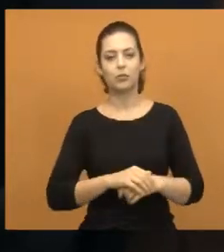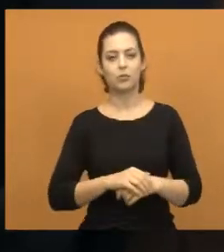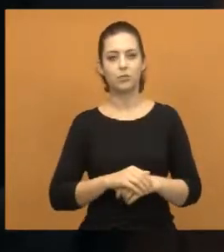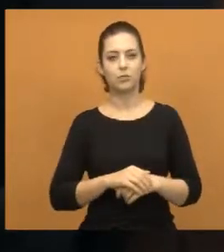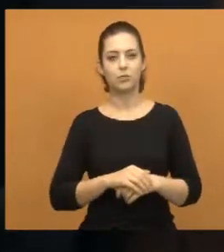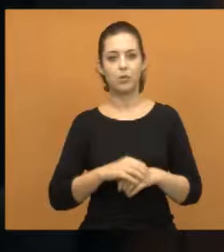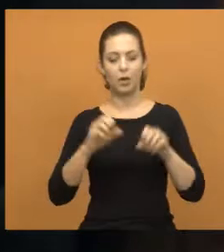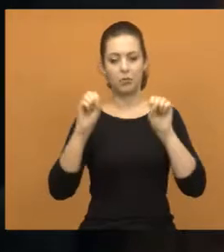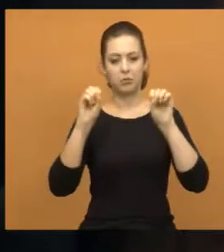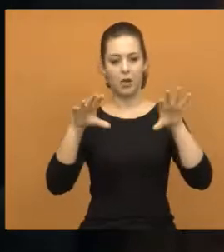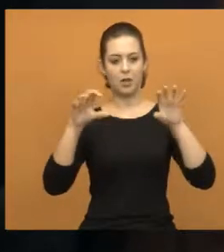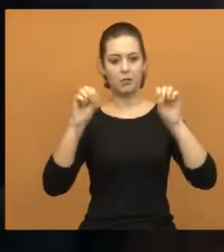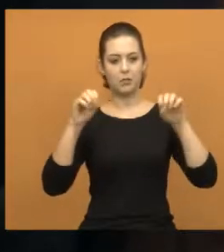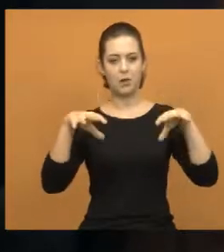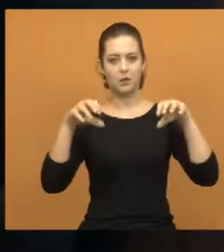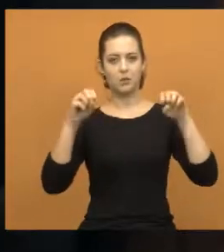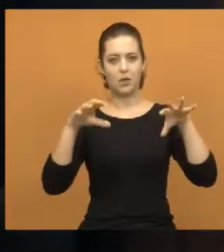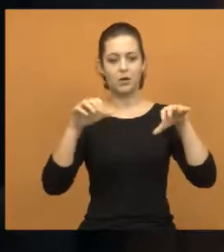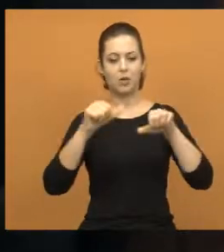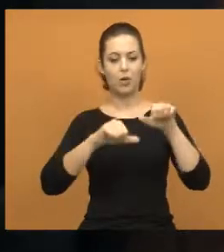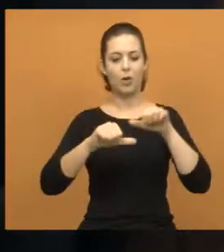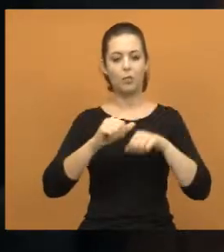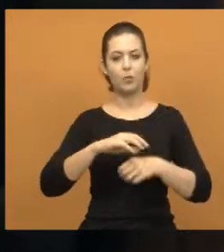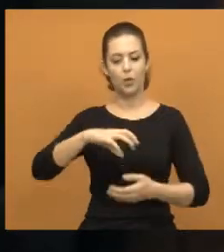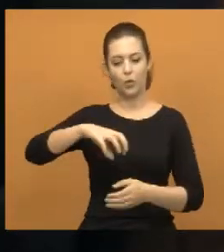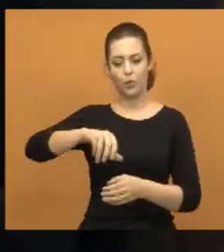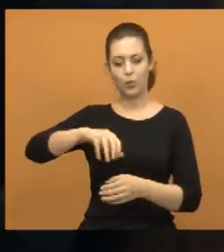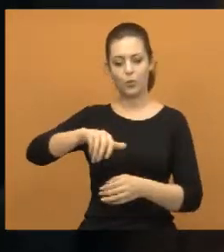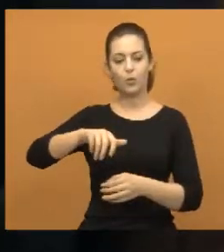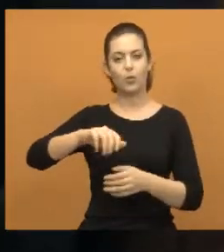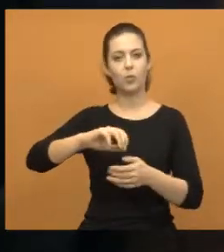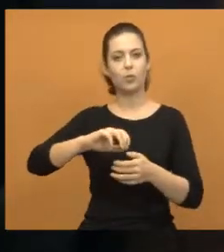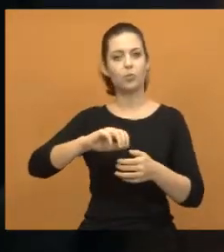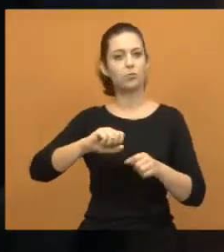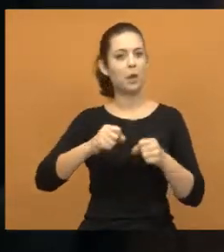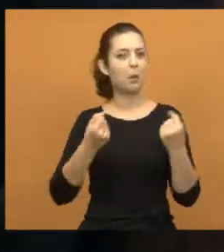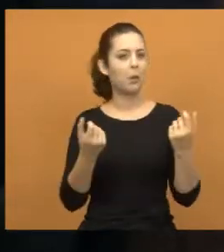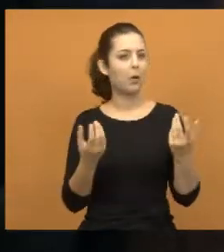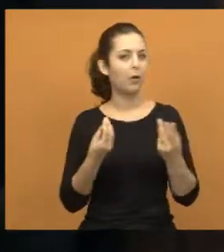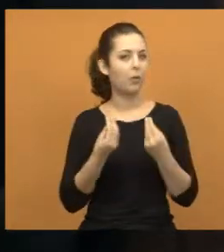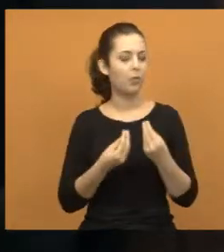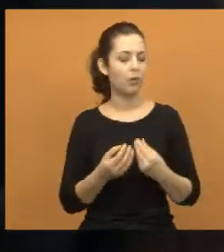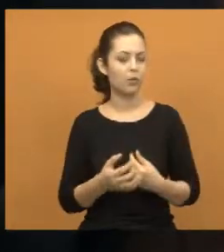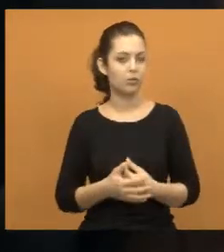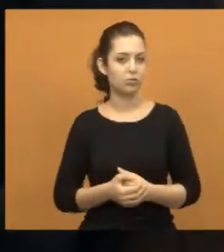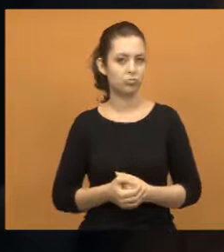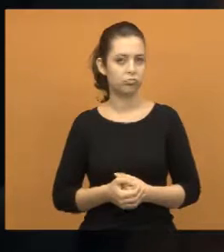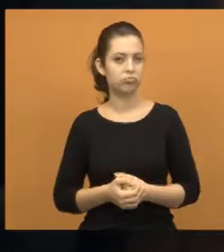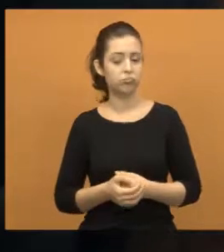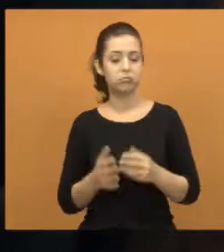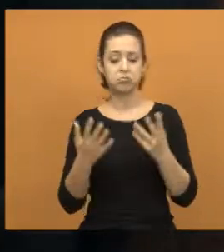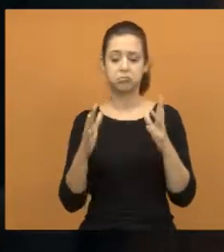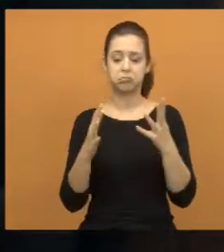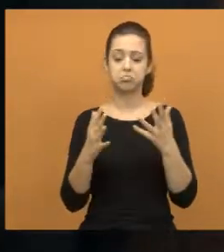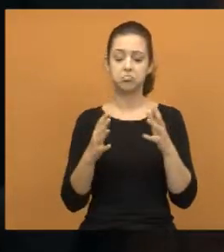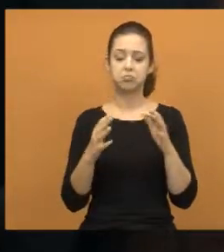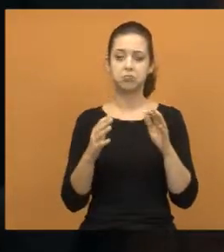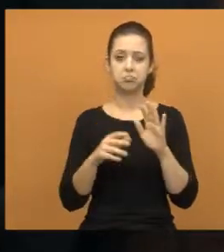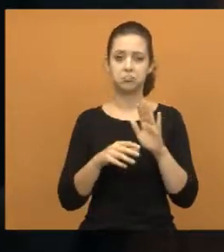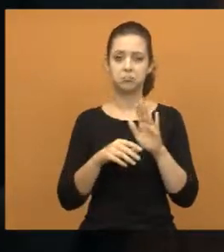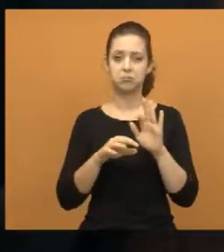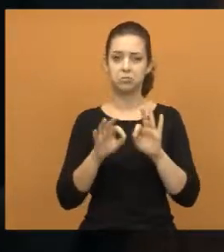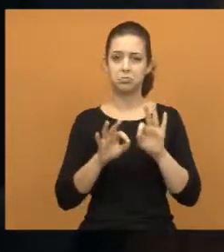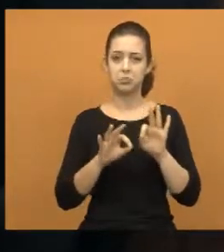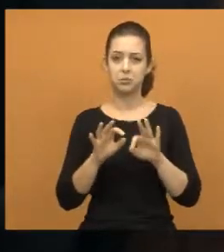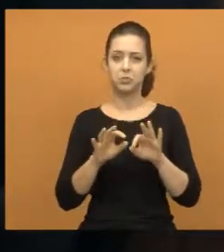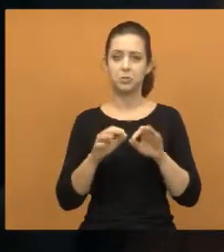um refletor, uma torneira quebrada, tá certo? Mas parabéns, Paulinho.